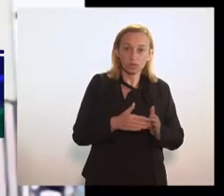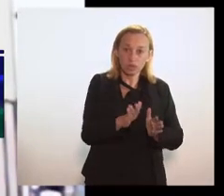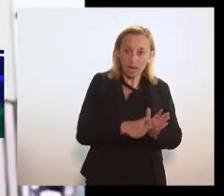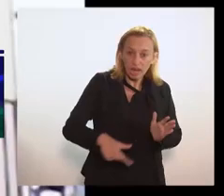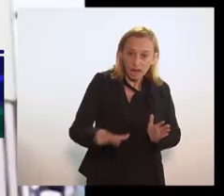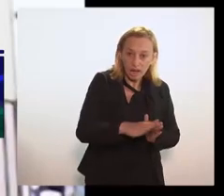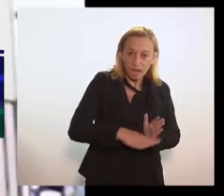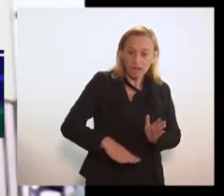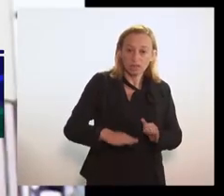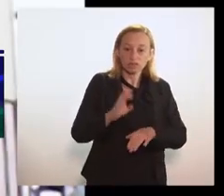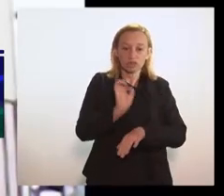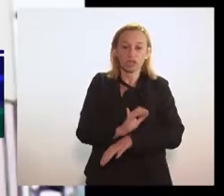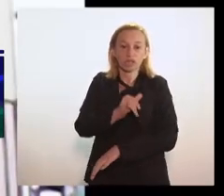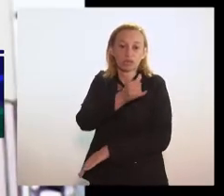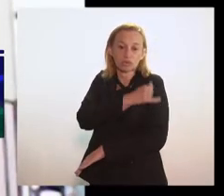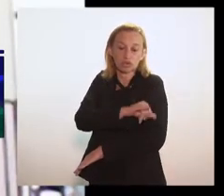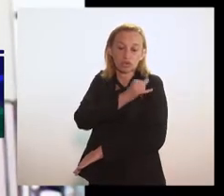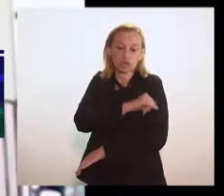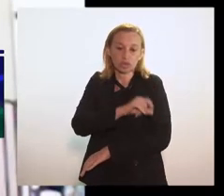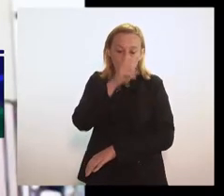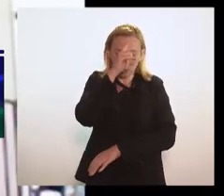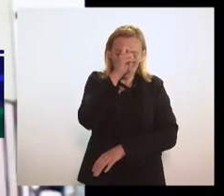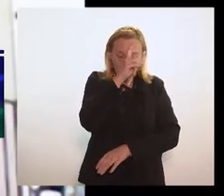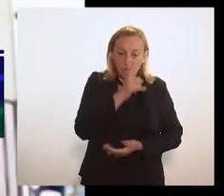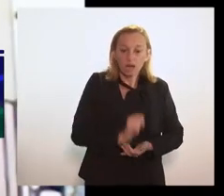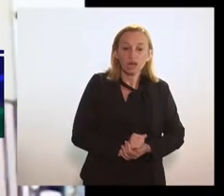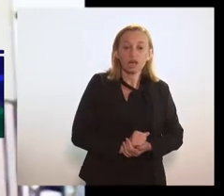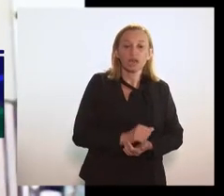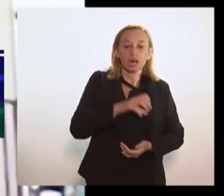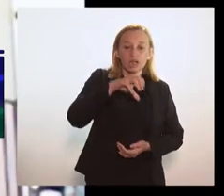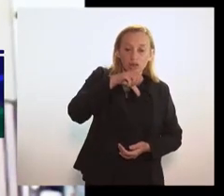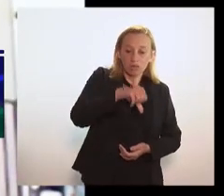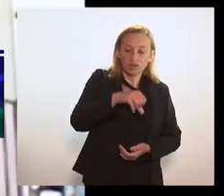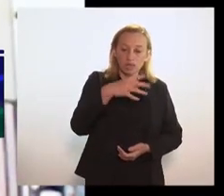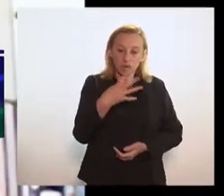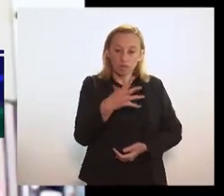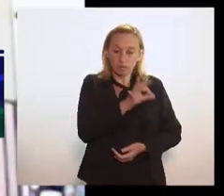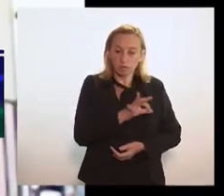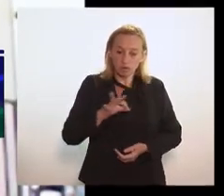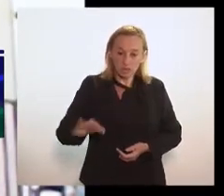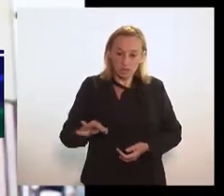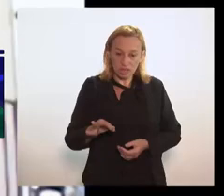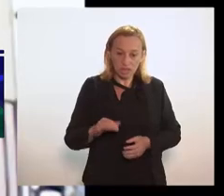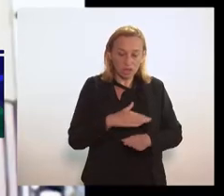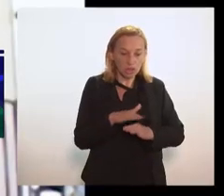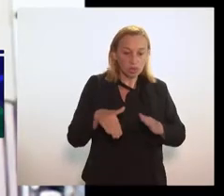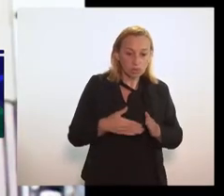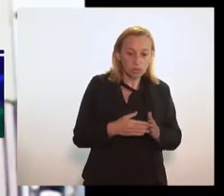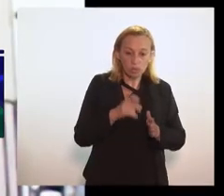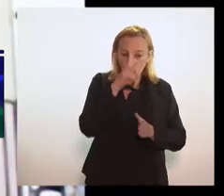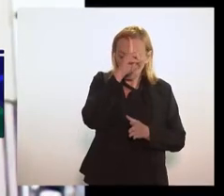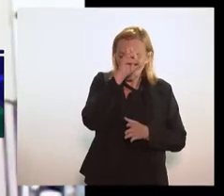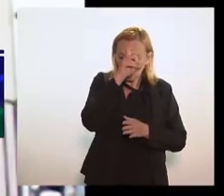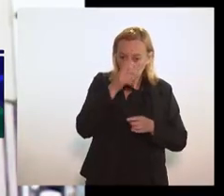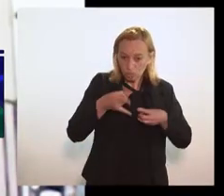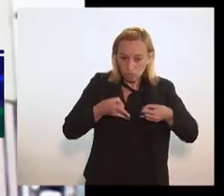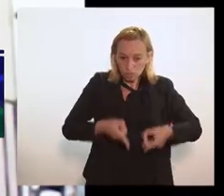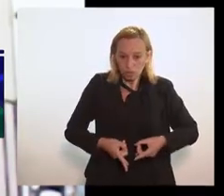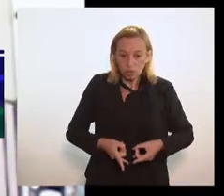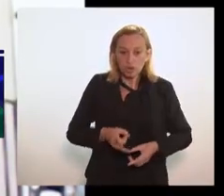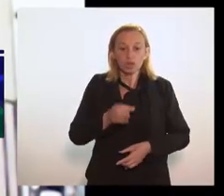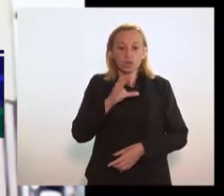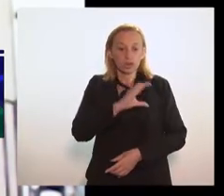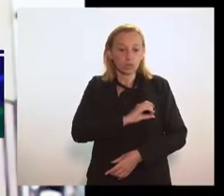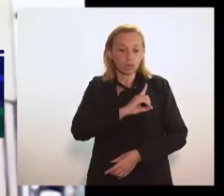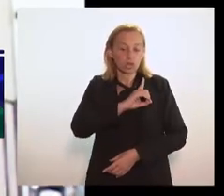de Janeiro. A capital já tem 94% de ocupação de todos os leitos de UTI. Duque de